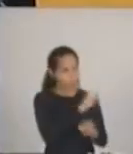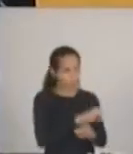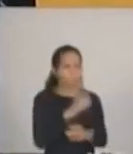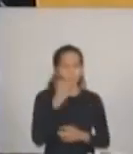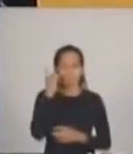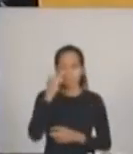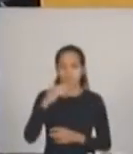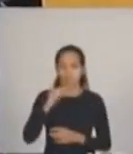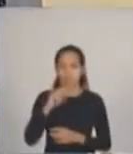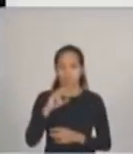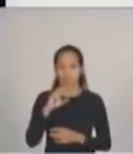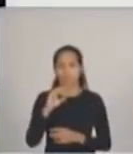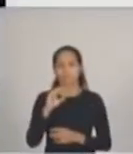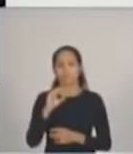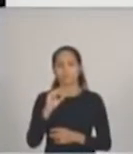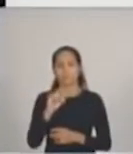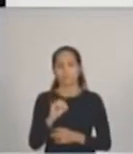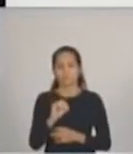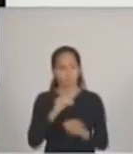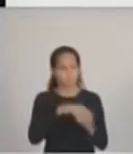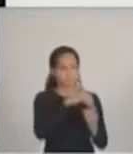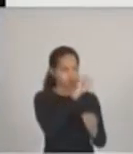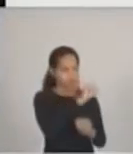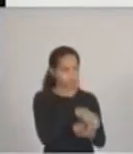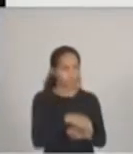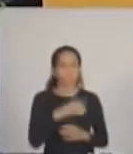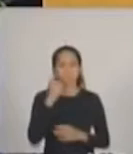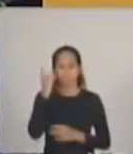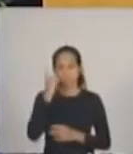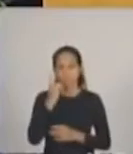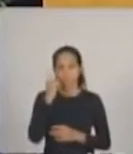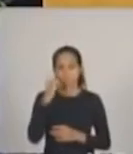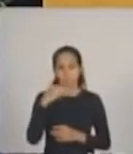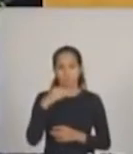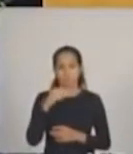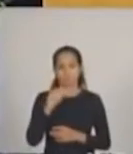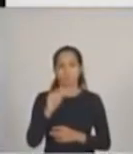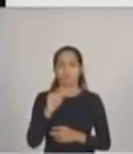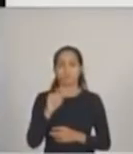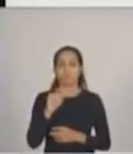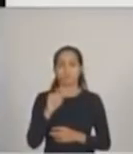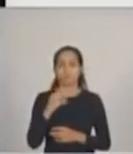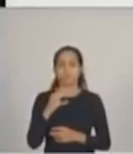Garcia. Sim, senhor presidente. Vota sim, deputado Marcos Madureira.